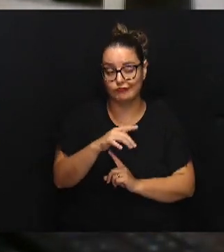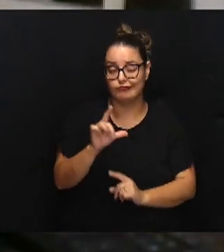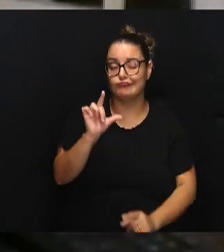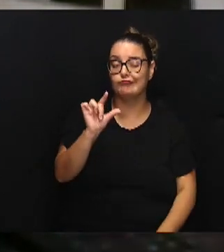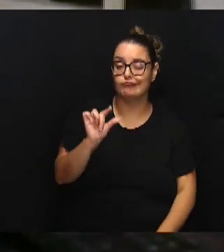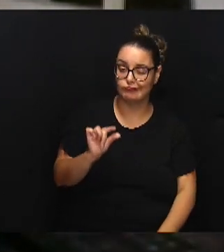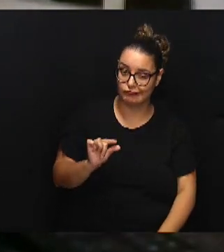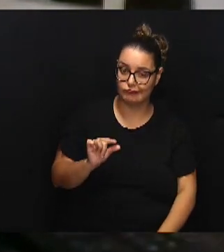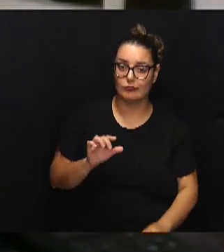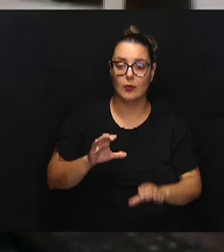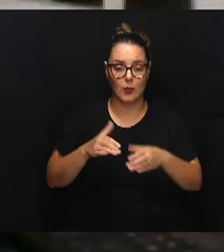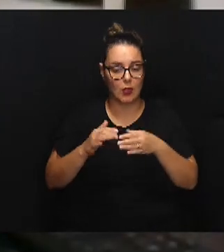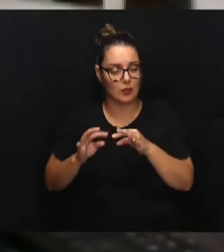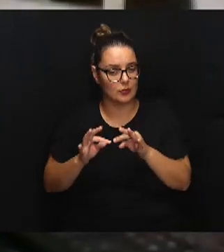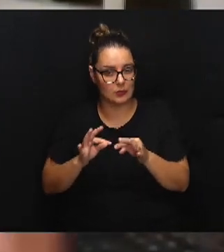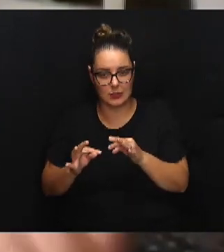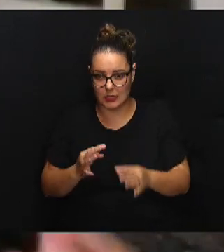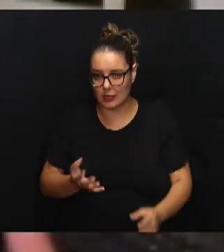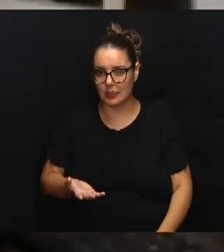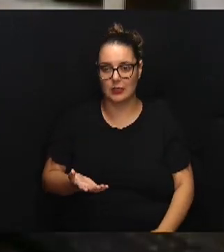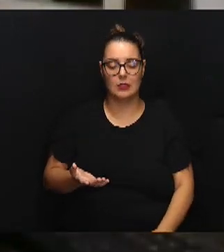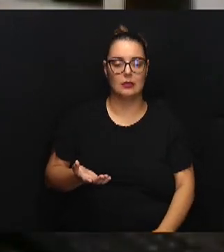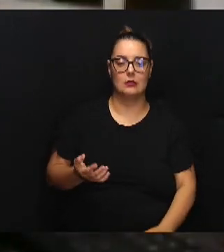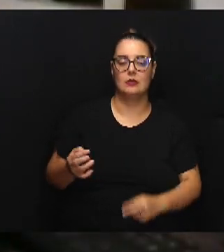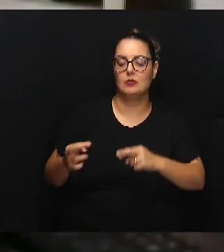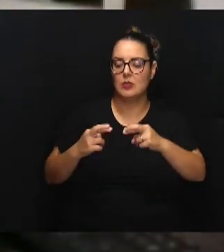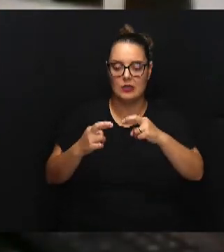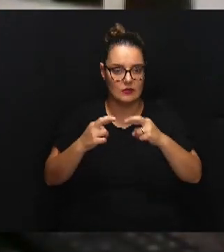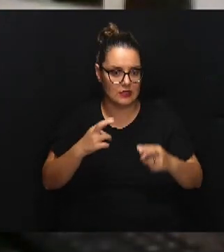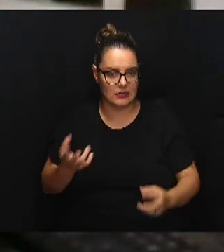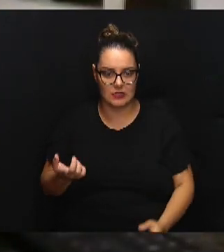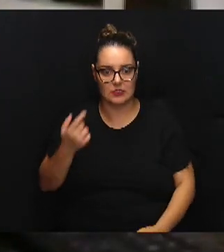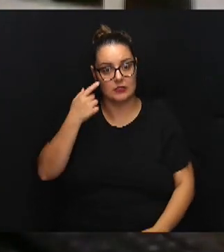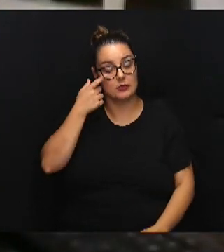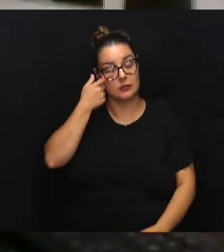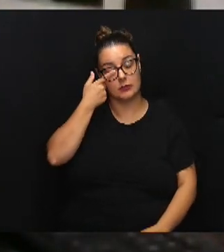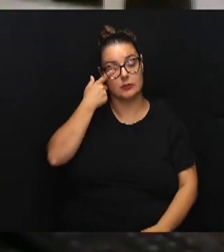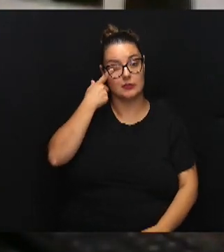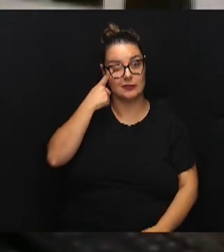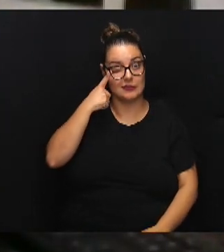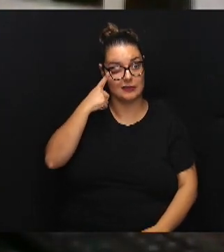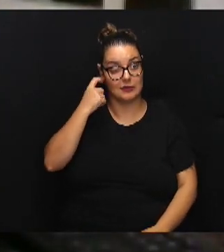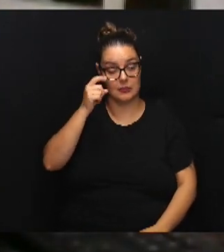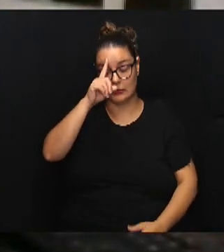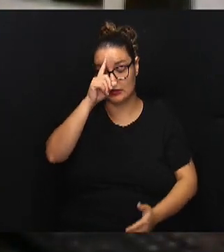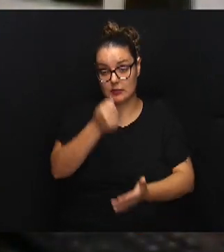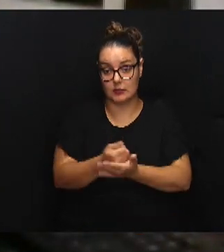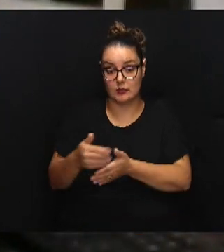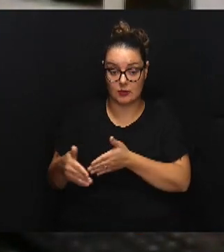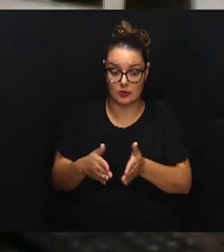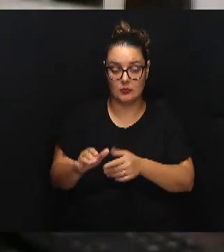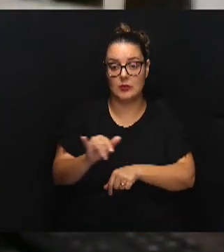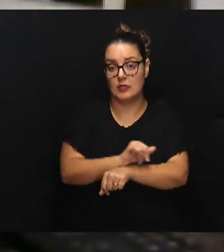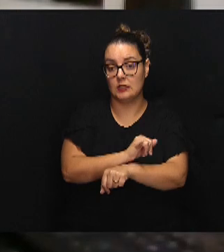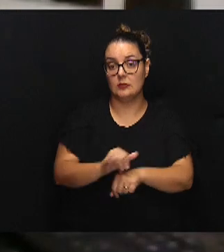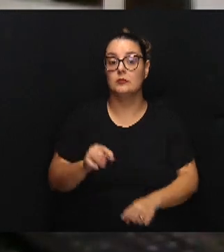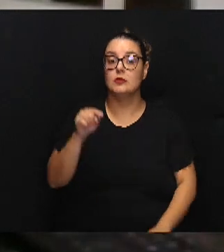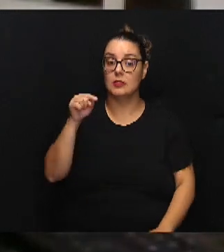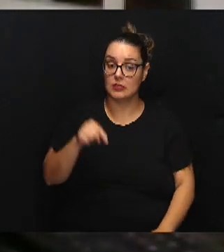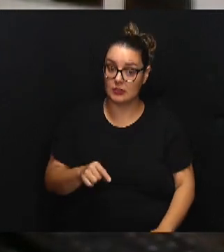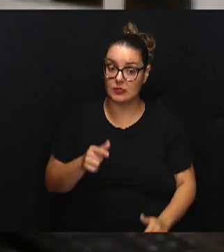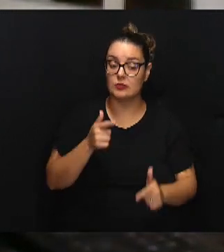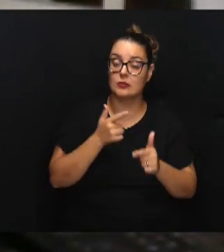baixo corpo técnico para se fiscalizar e, né, e determinar os caminhos e tudo mais. Então, isso ainda é um